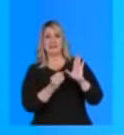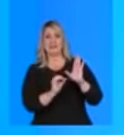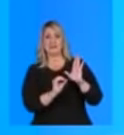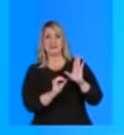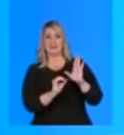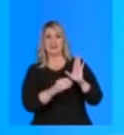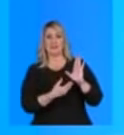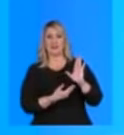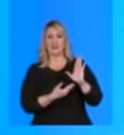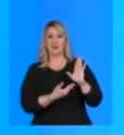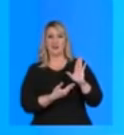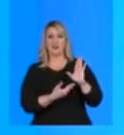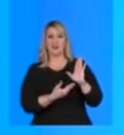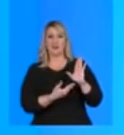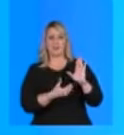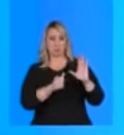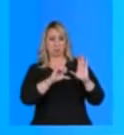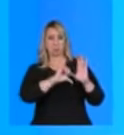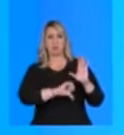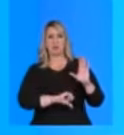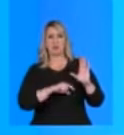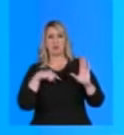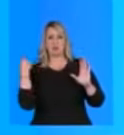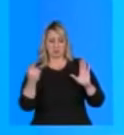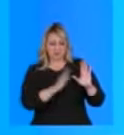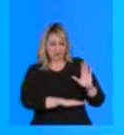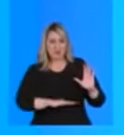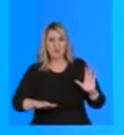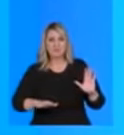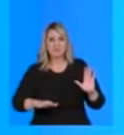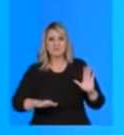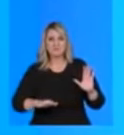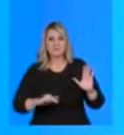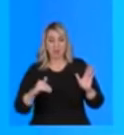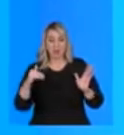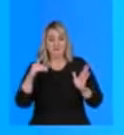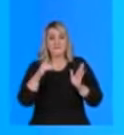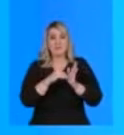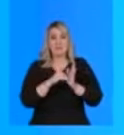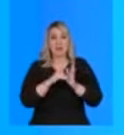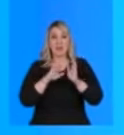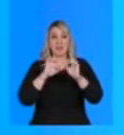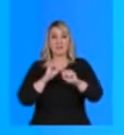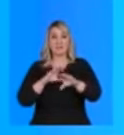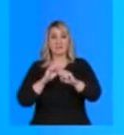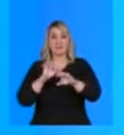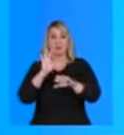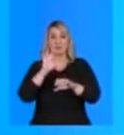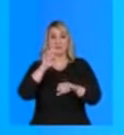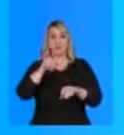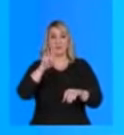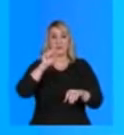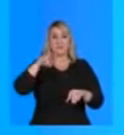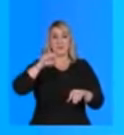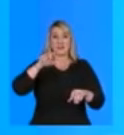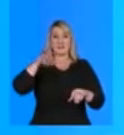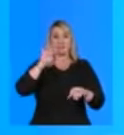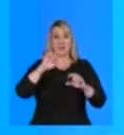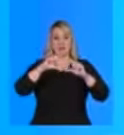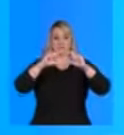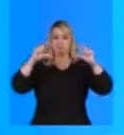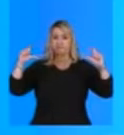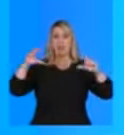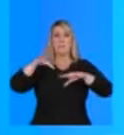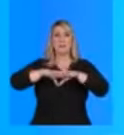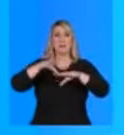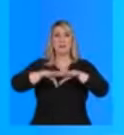número 60 as nossas crianças Pedro Paulo estão chegando no final do Ensino Fundamental sem saber fazer uma equação simples de